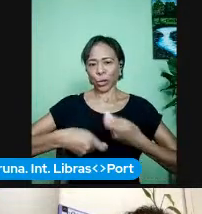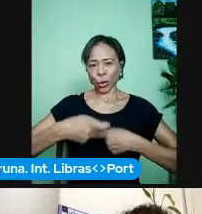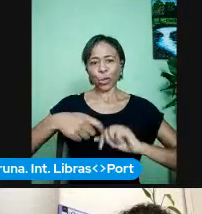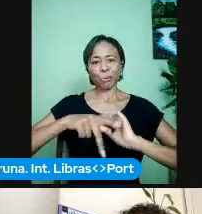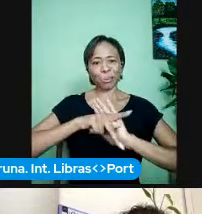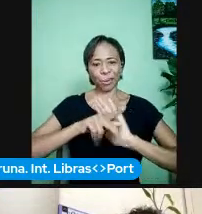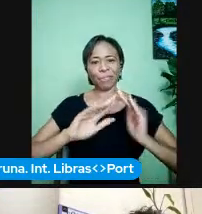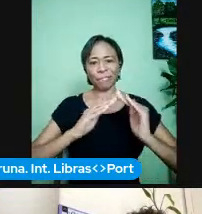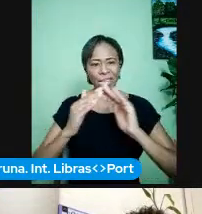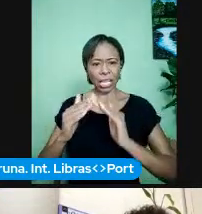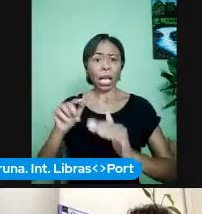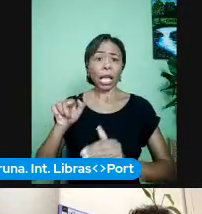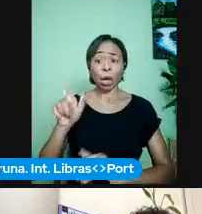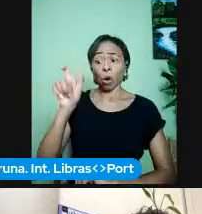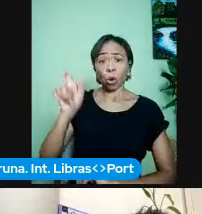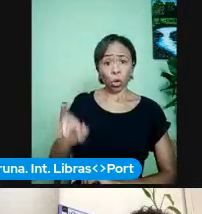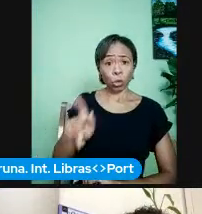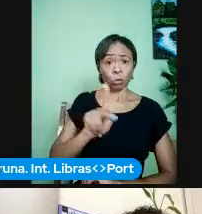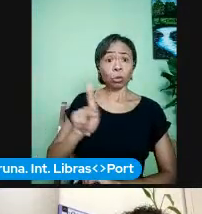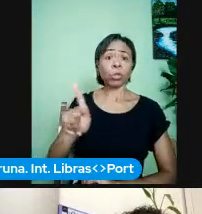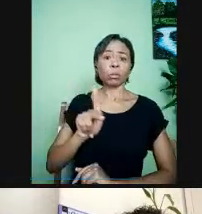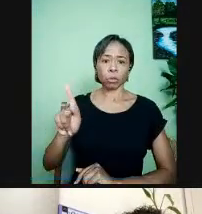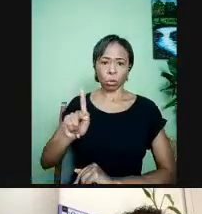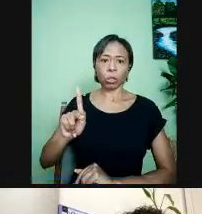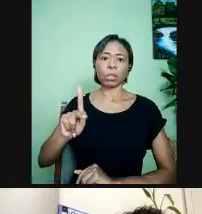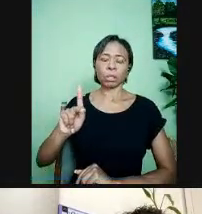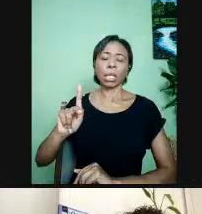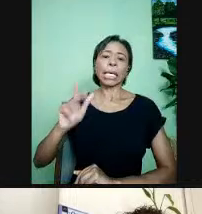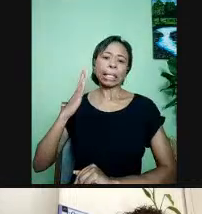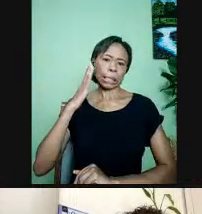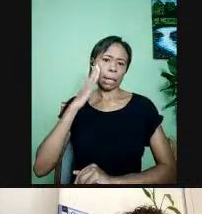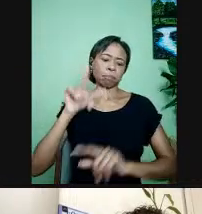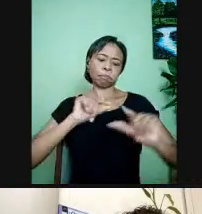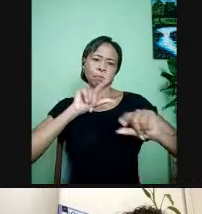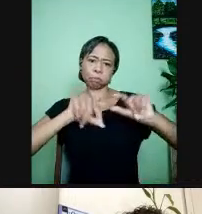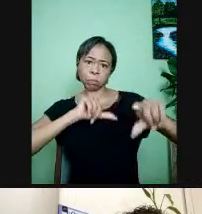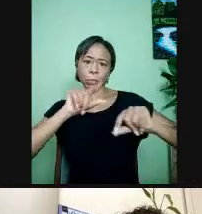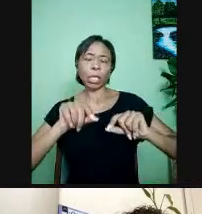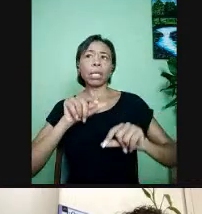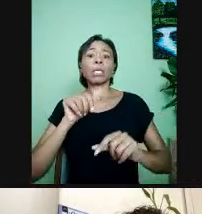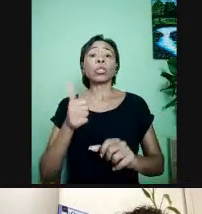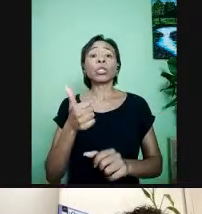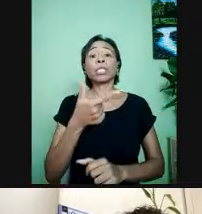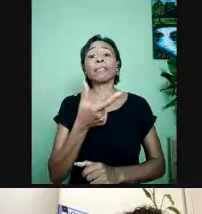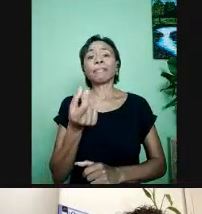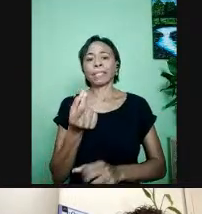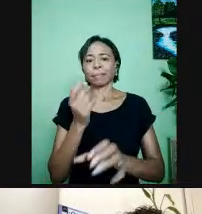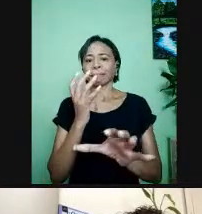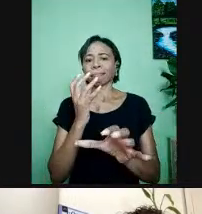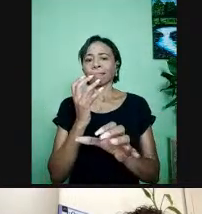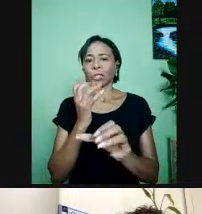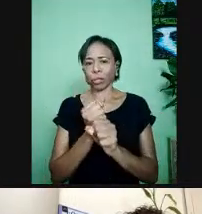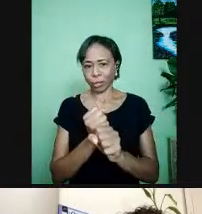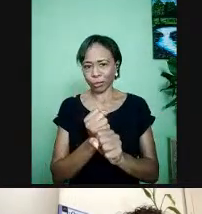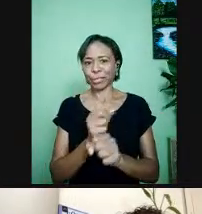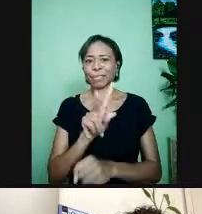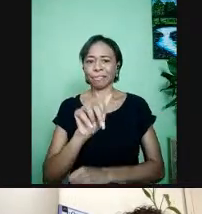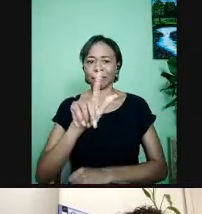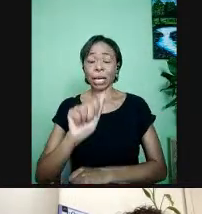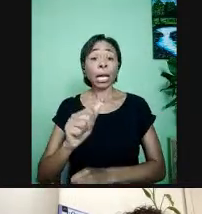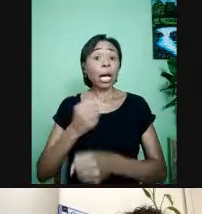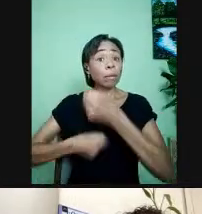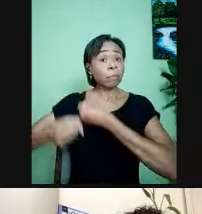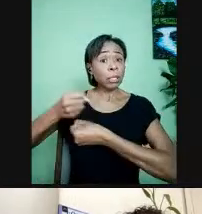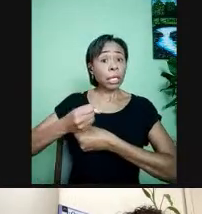essa curadoria. Nós teremos 120 vagas. Para vocês terem ideia, no ano passado, nós tivemos 3 mil